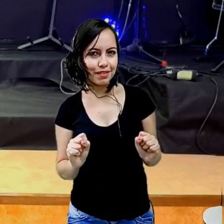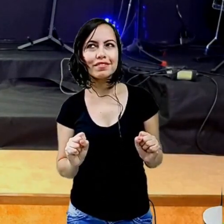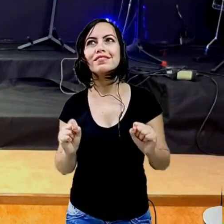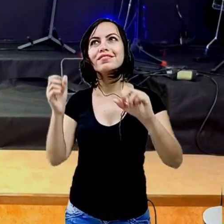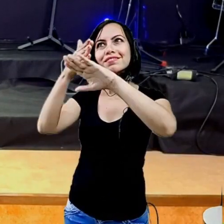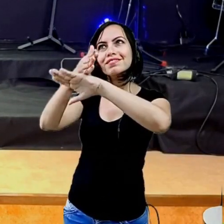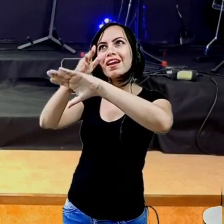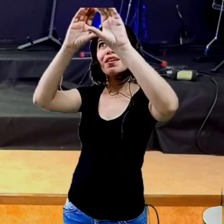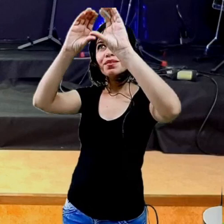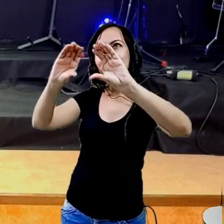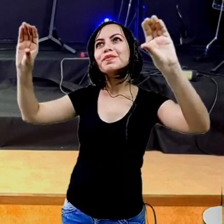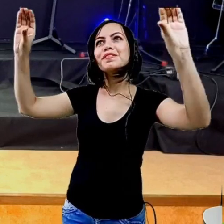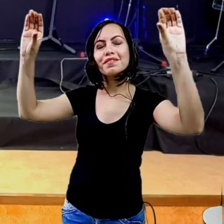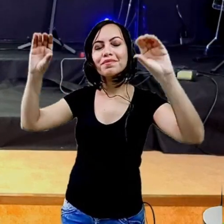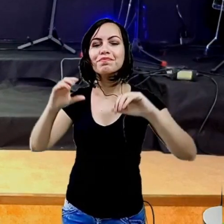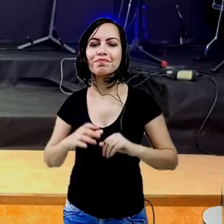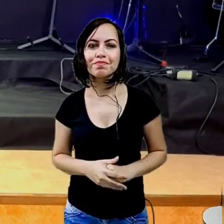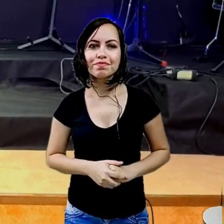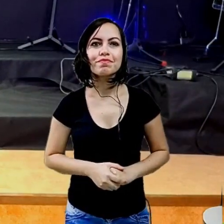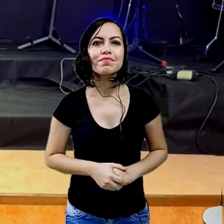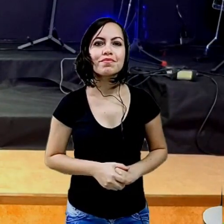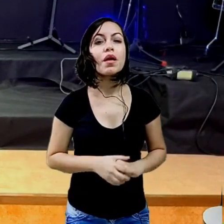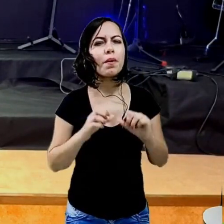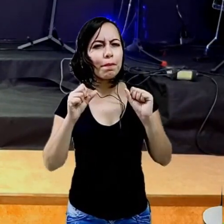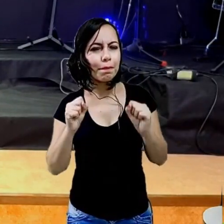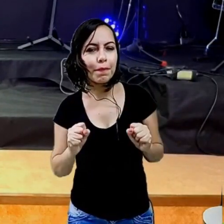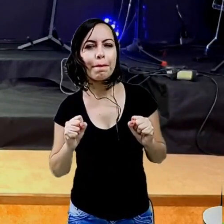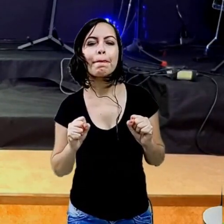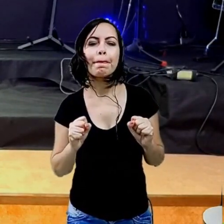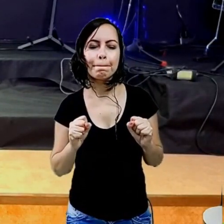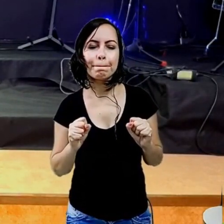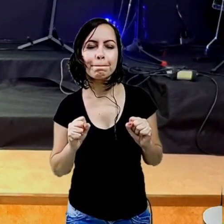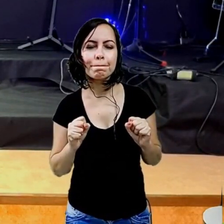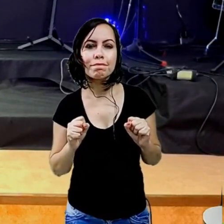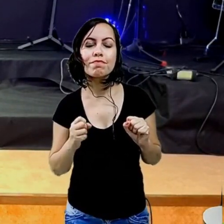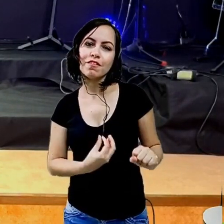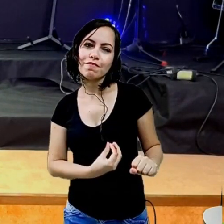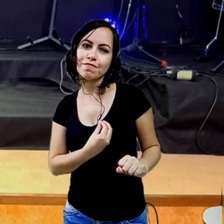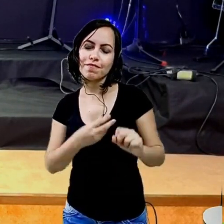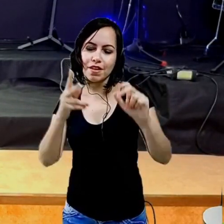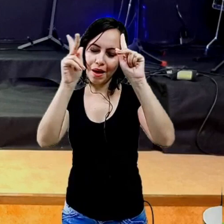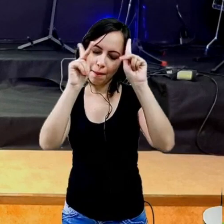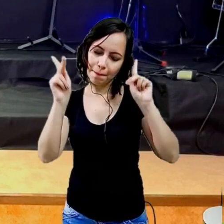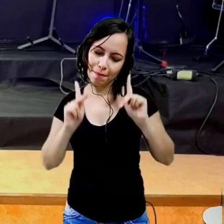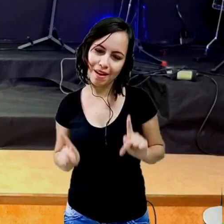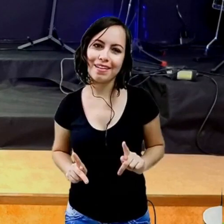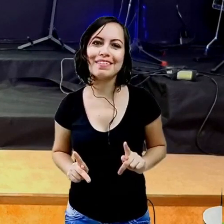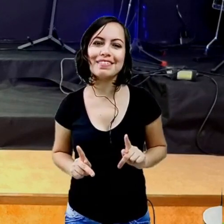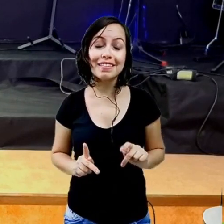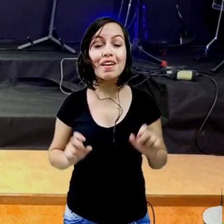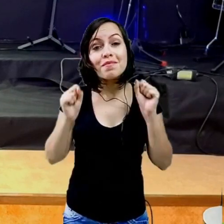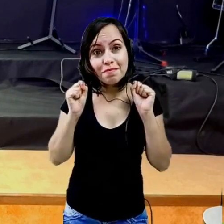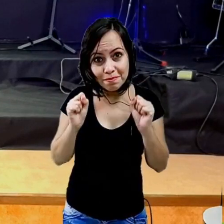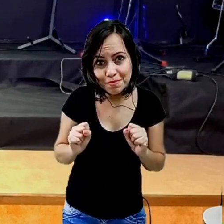entrar na eternidade, pode desfrutar da paz de Cristo, pode